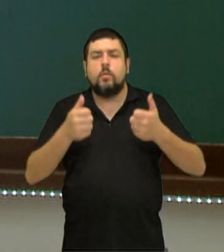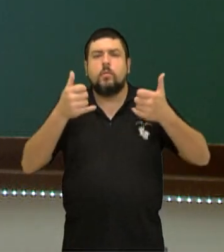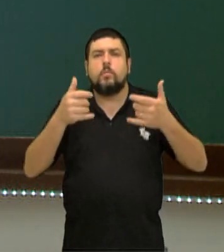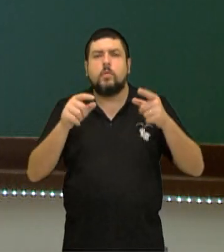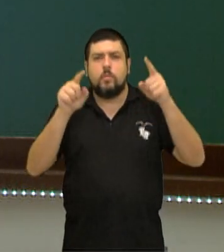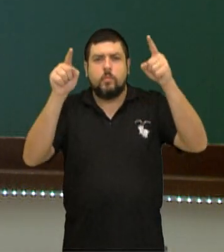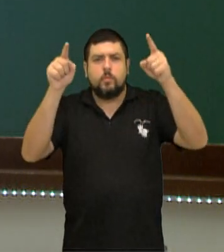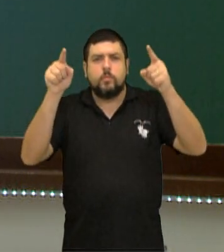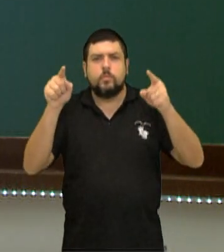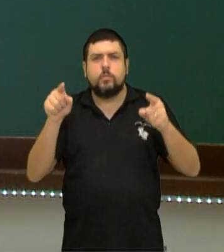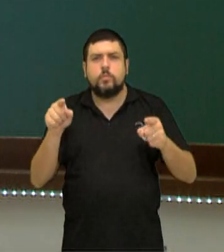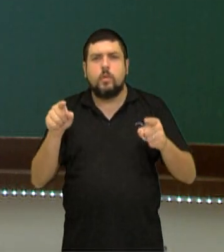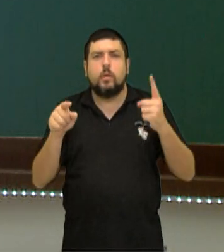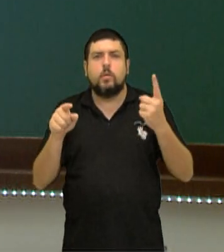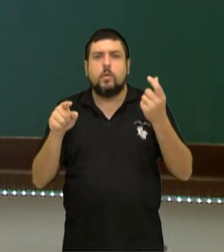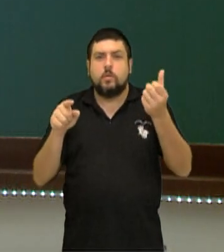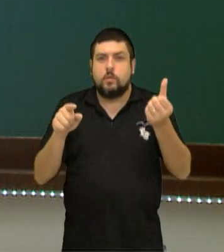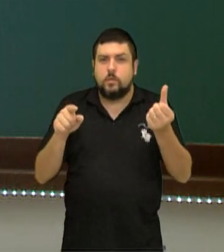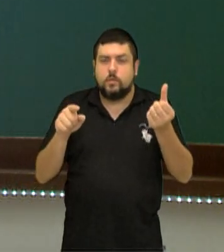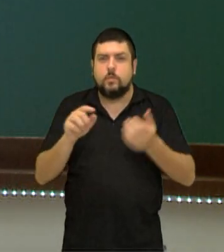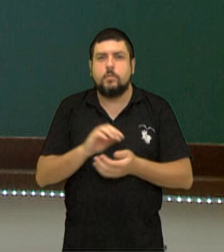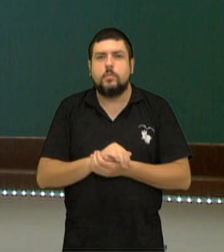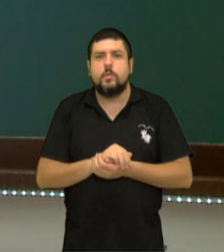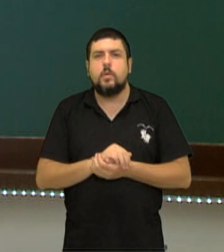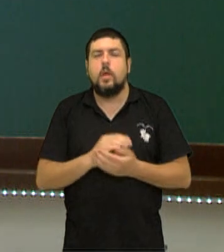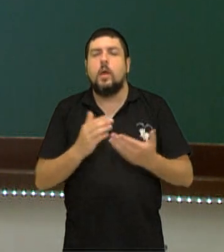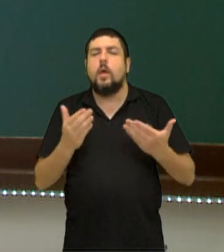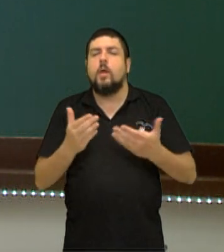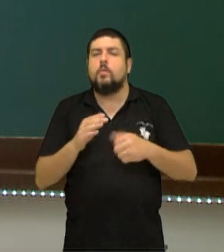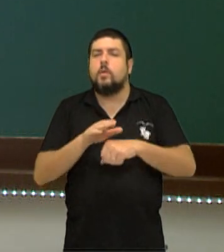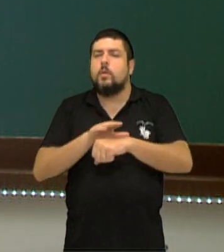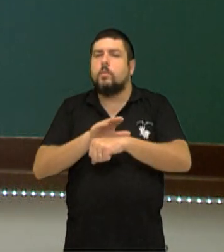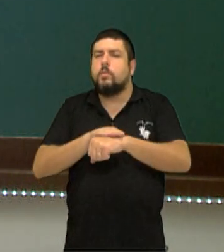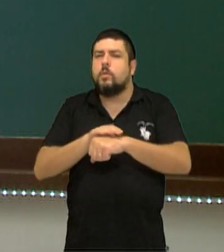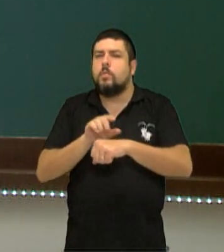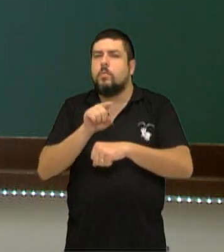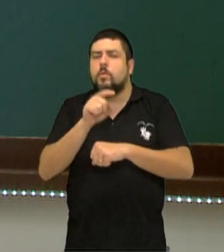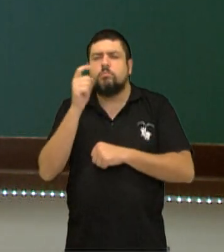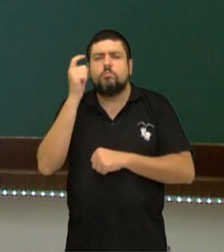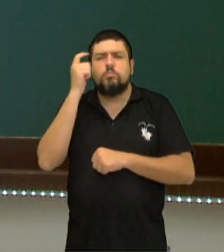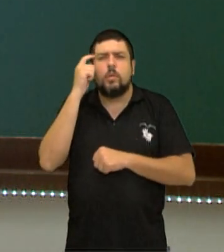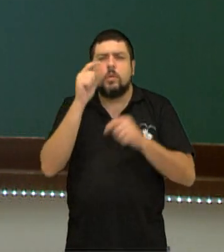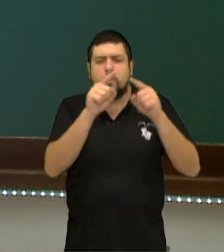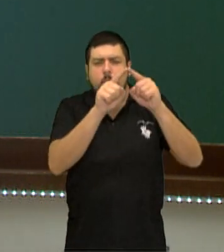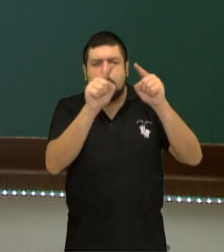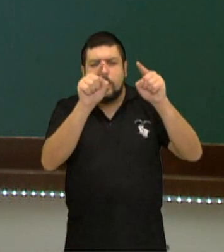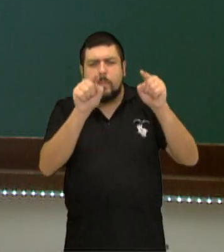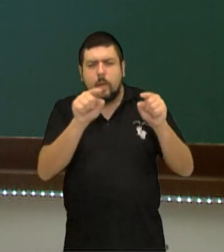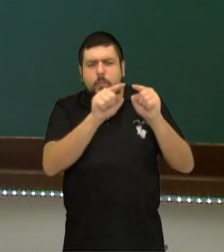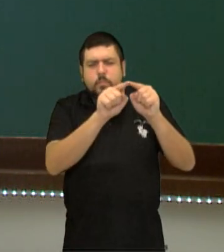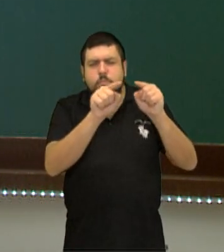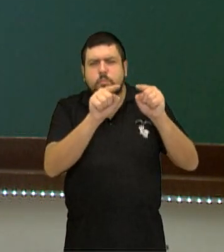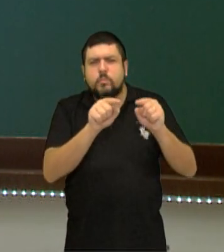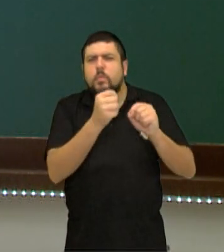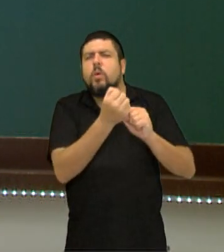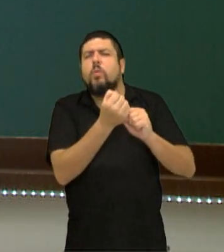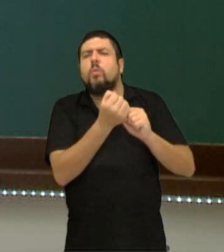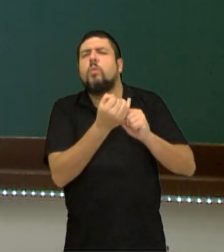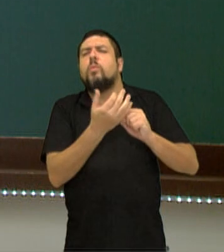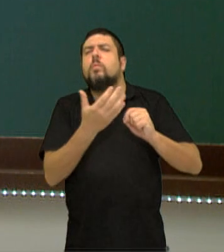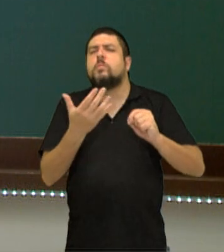vale 16 centímetros. Então agora a professora vai dar um tempinho para vocês interpretarem esse